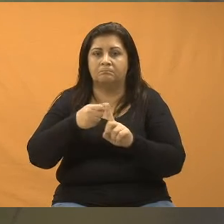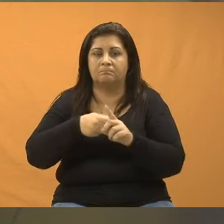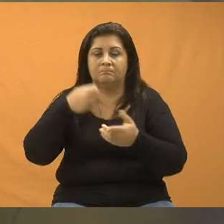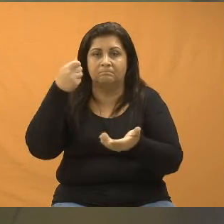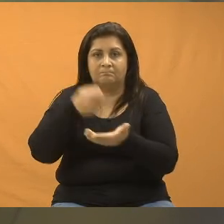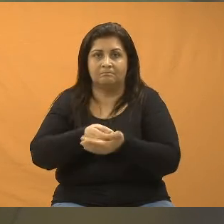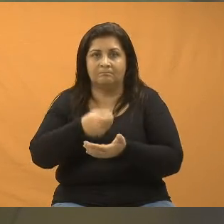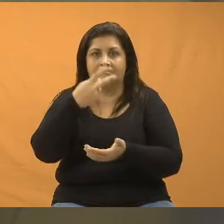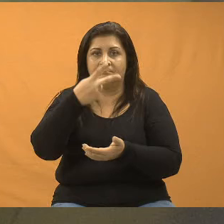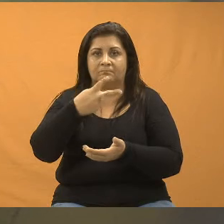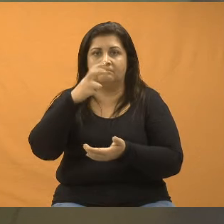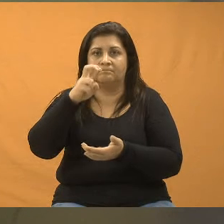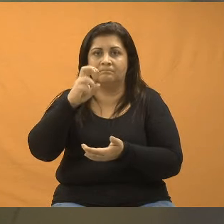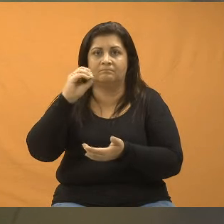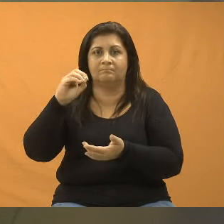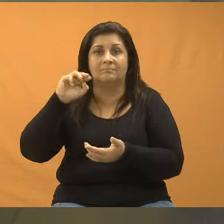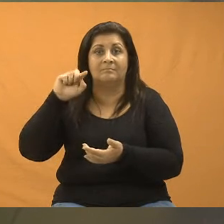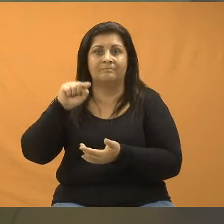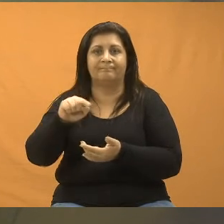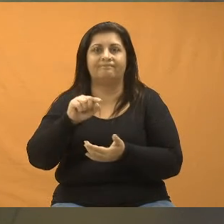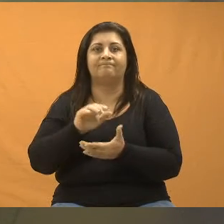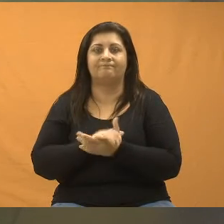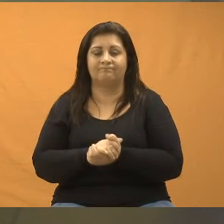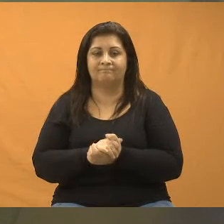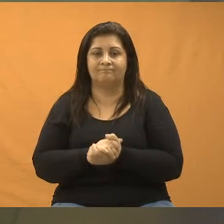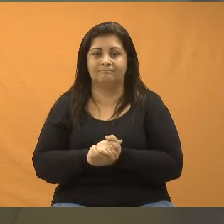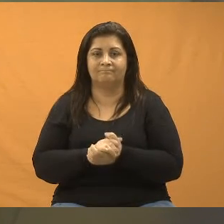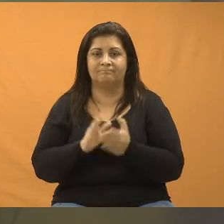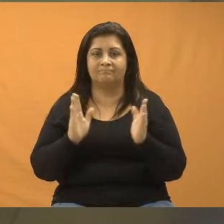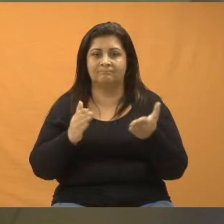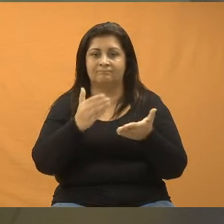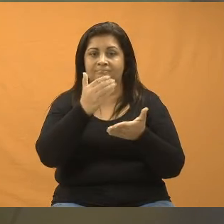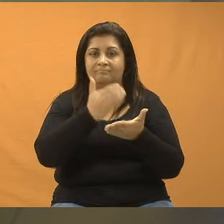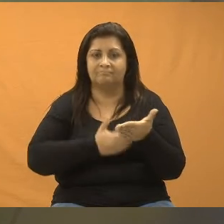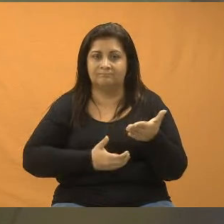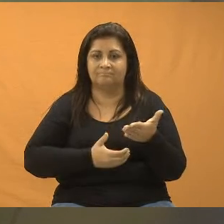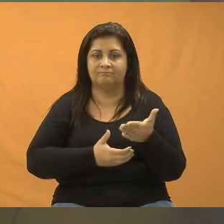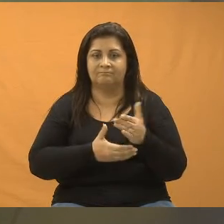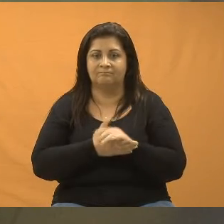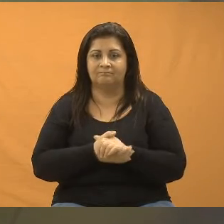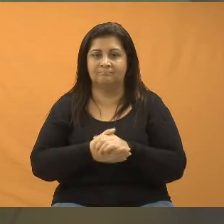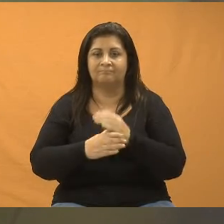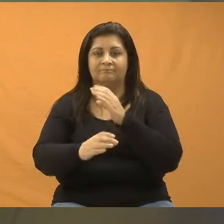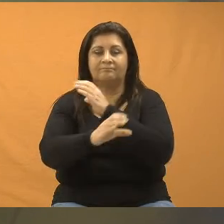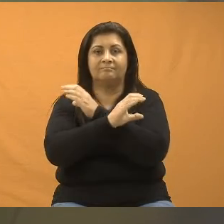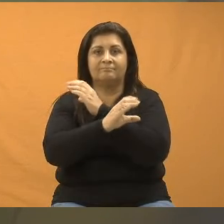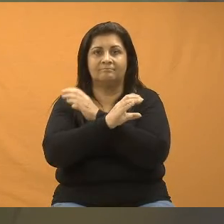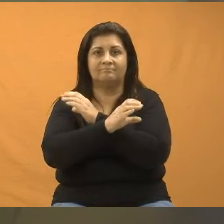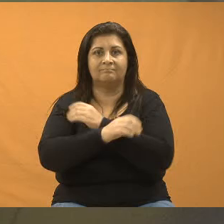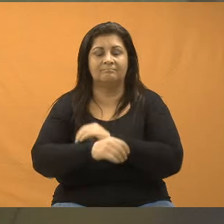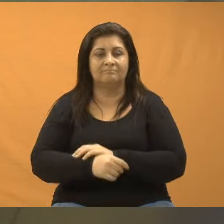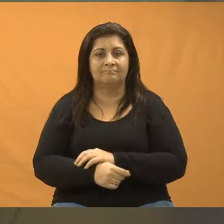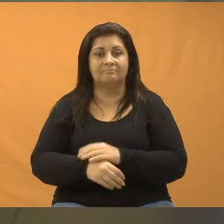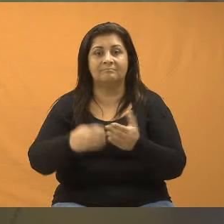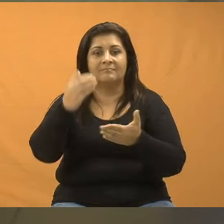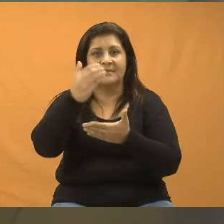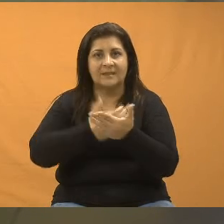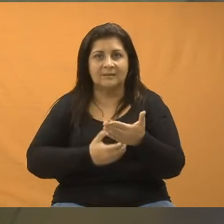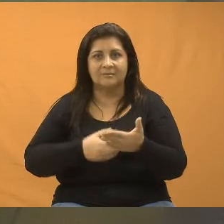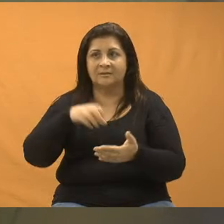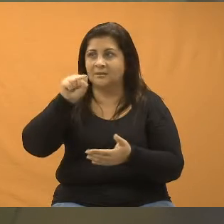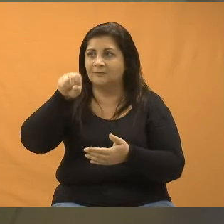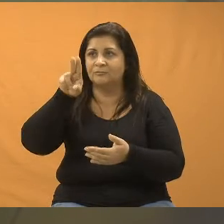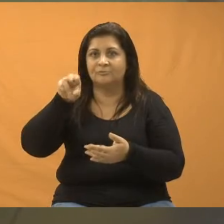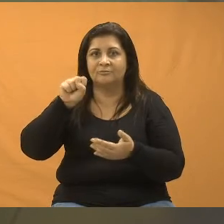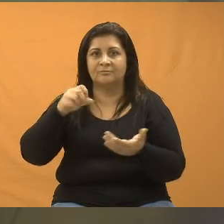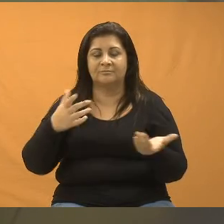mil reais, essa prestação, ela já é descontada a nível da Caixa Econômica, já desconto do repasse SUS da